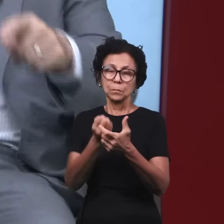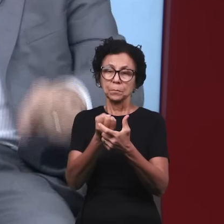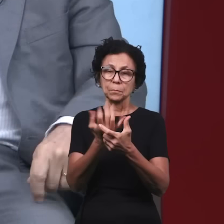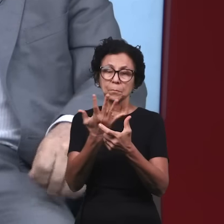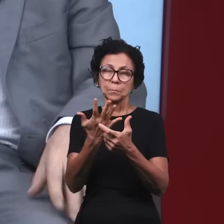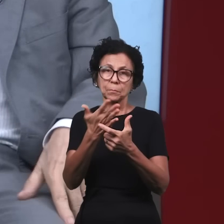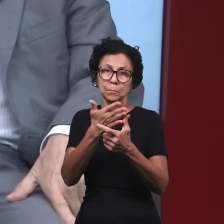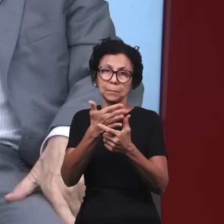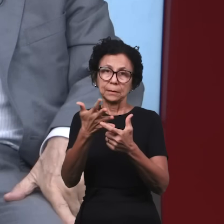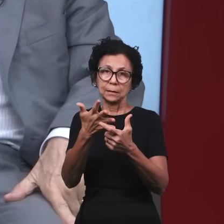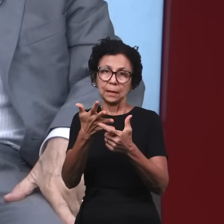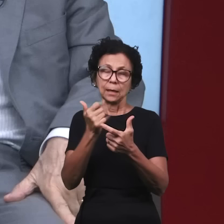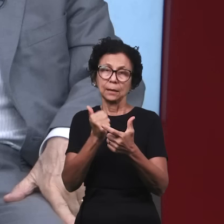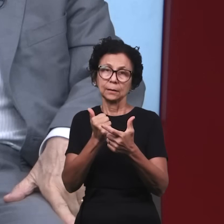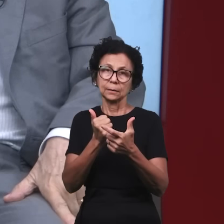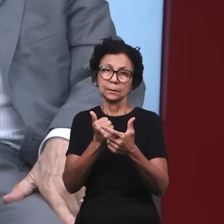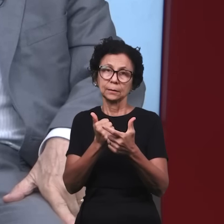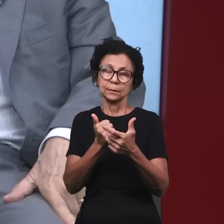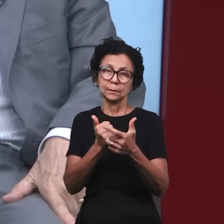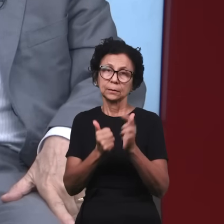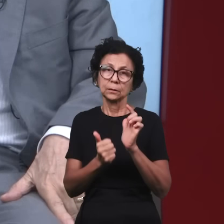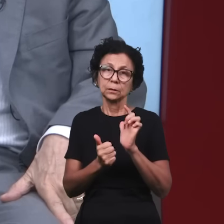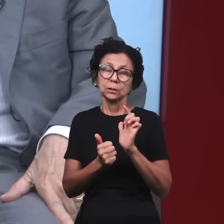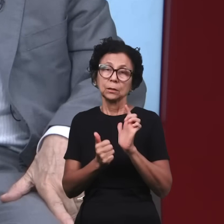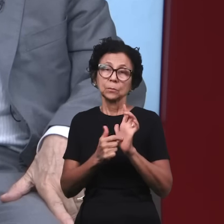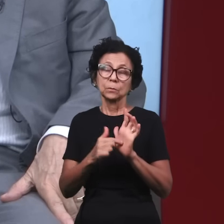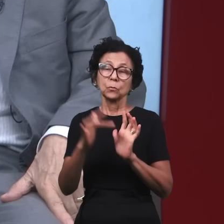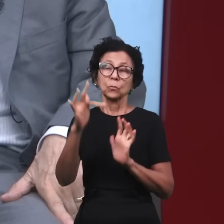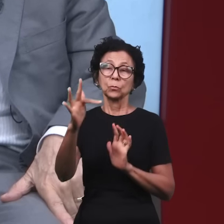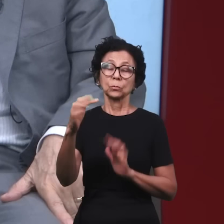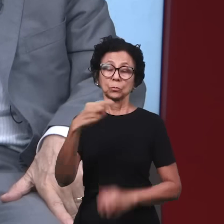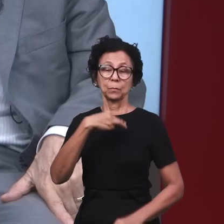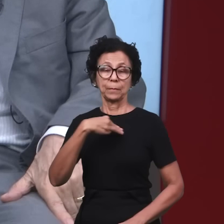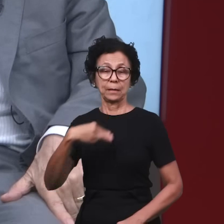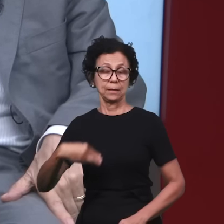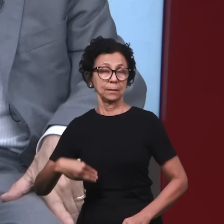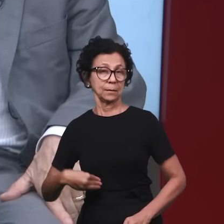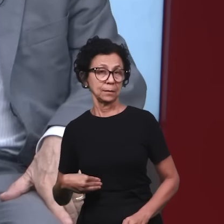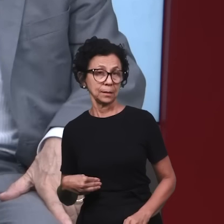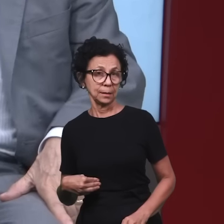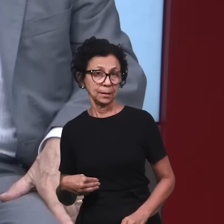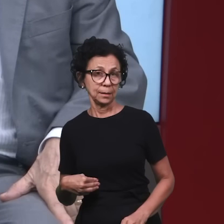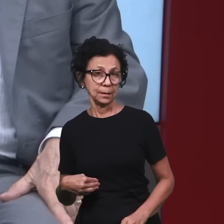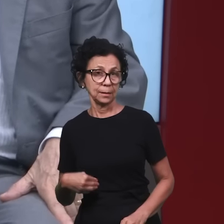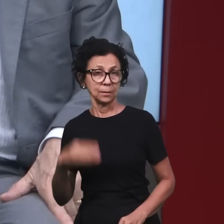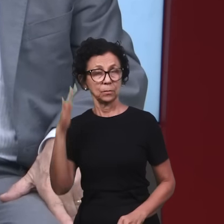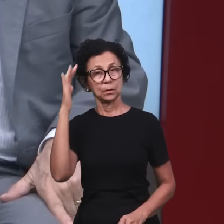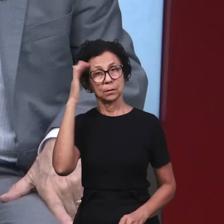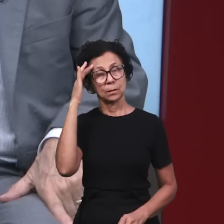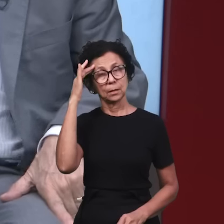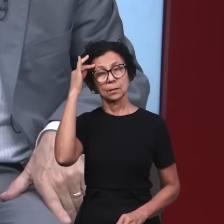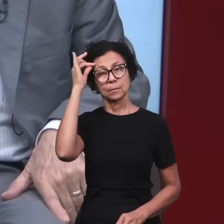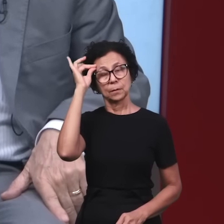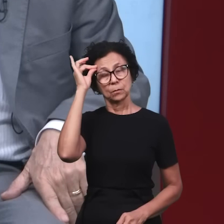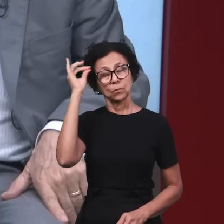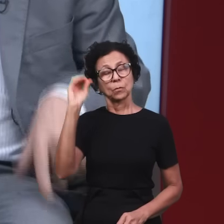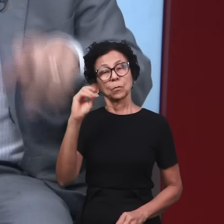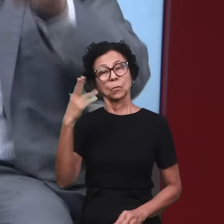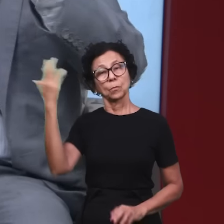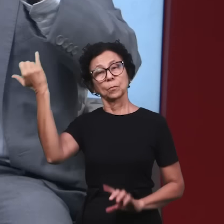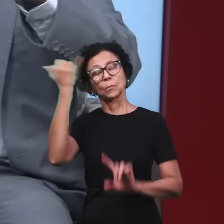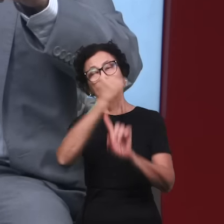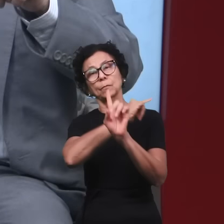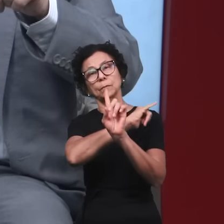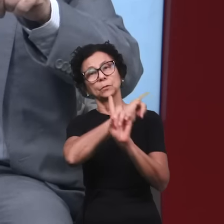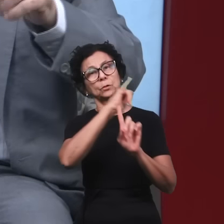Messias seriam identificados de forma espiritual ou profeticamente,